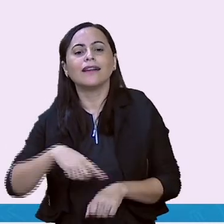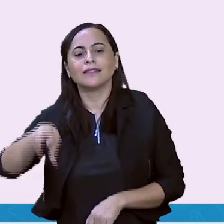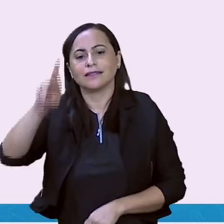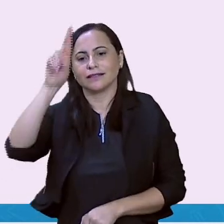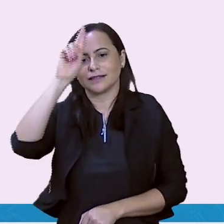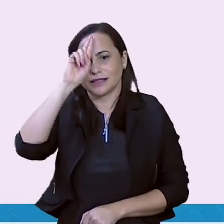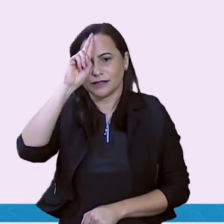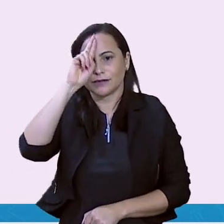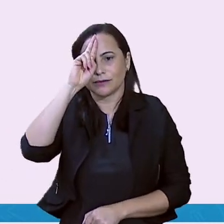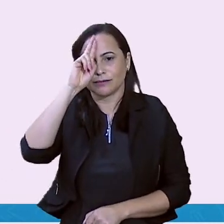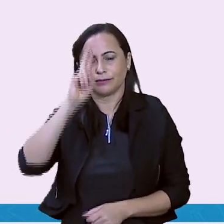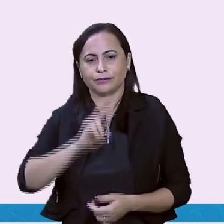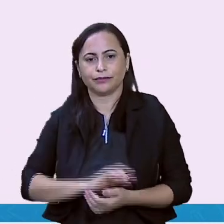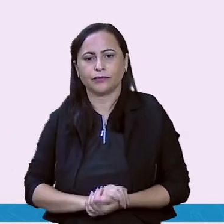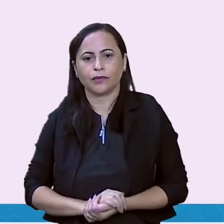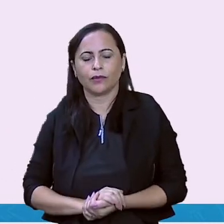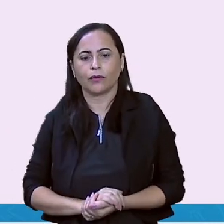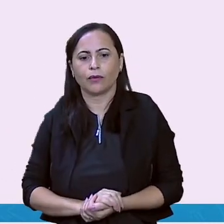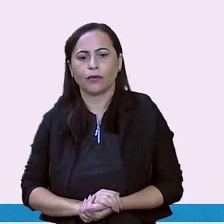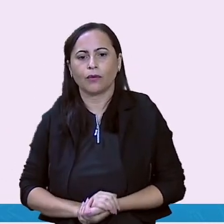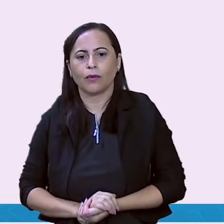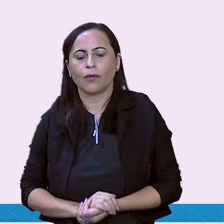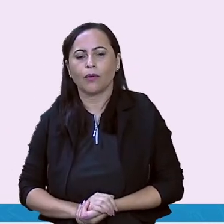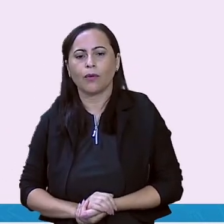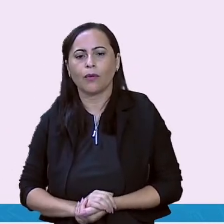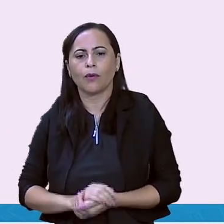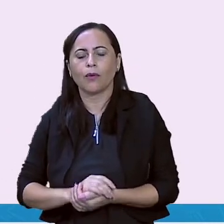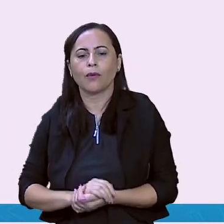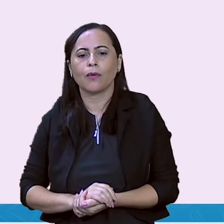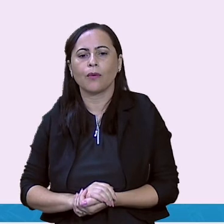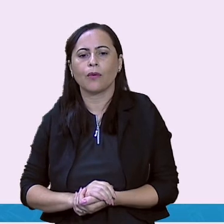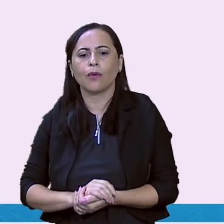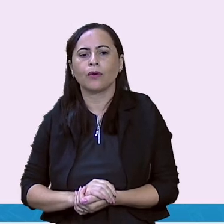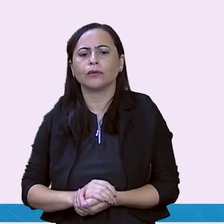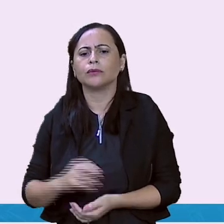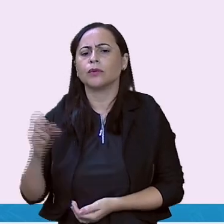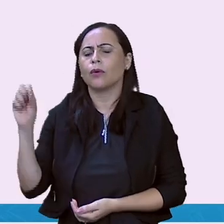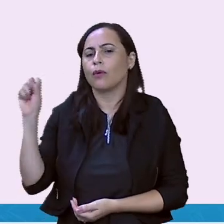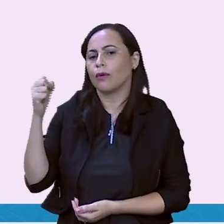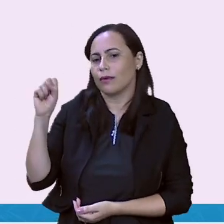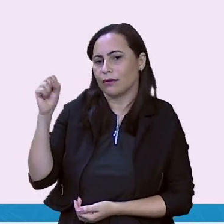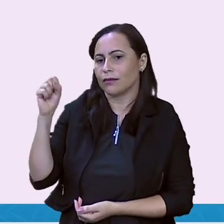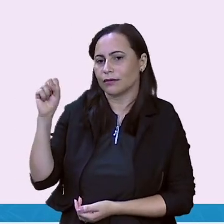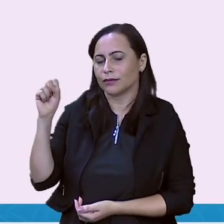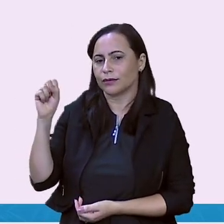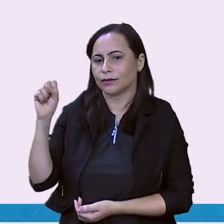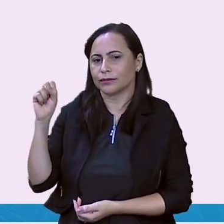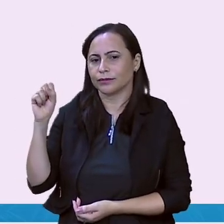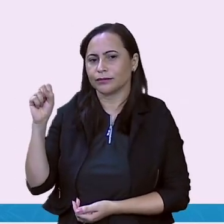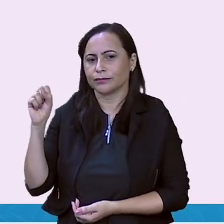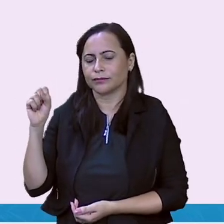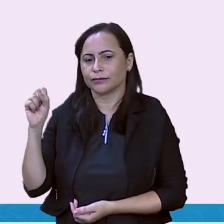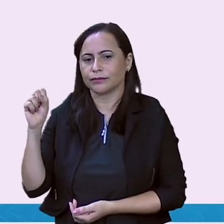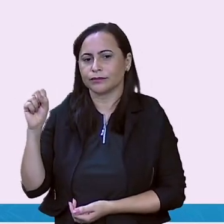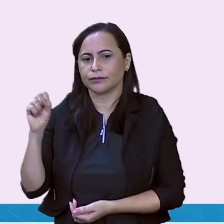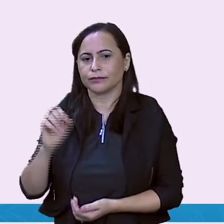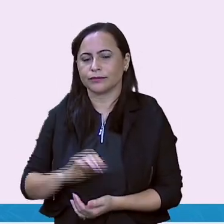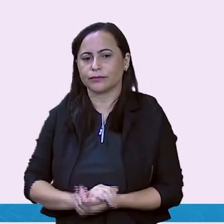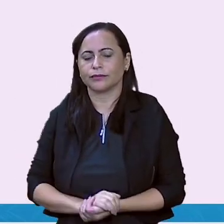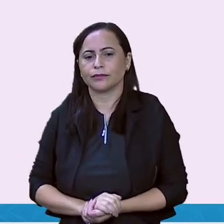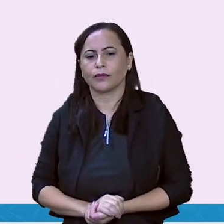horas. O outro, o ponteiro está no 8 horas. Professora, pode ser uma outra